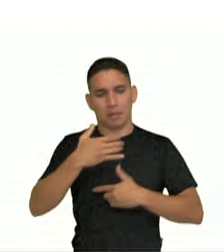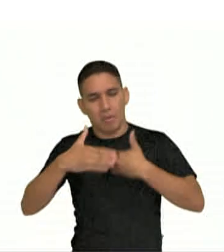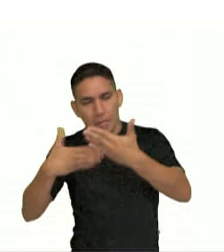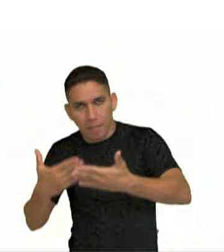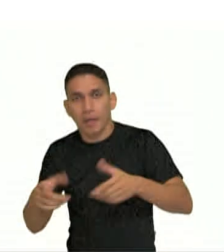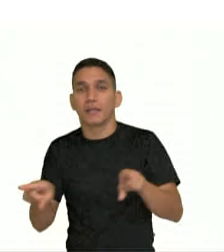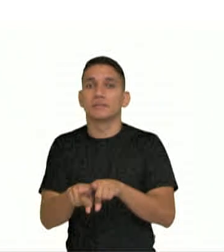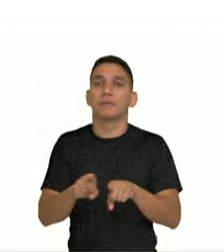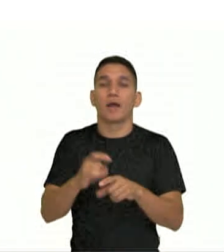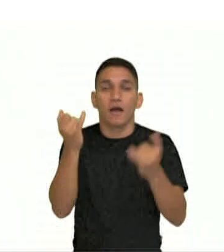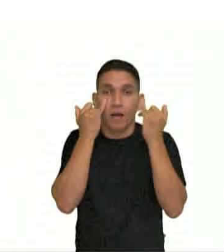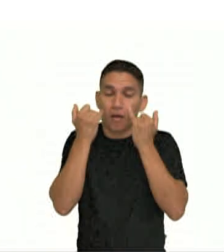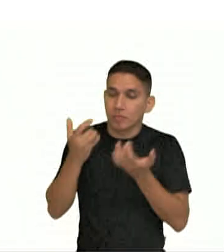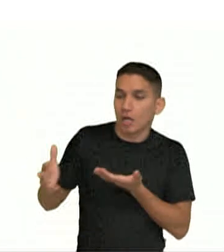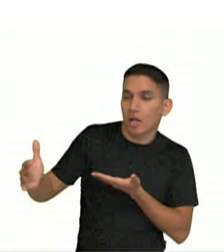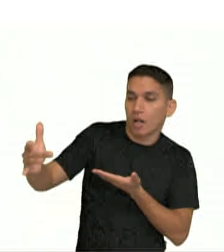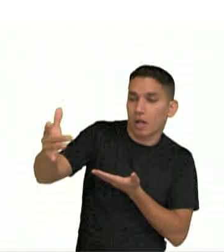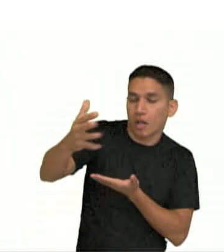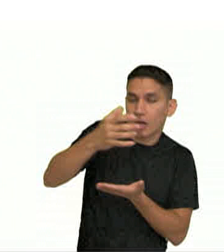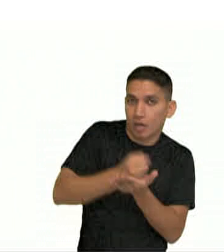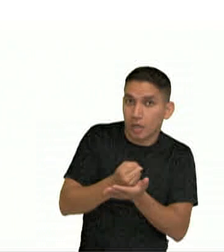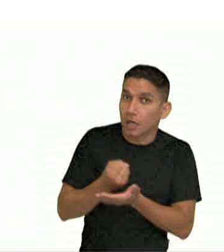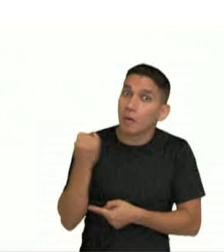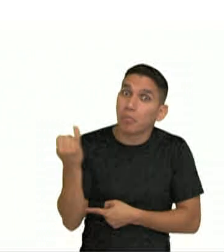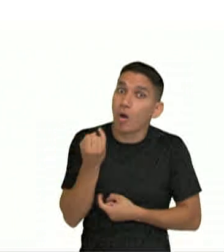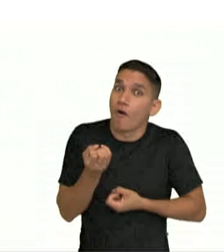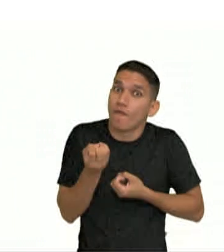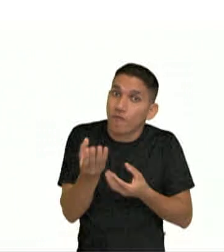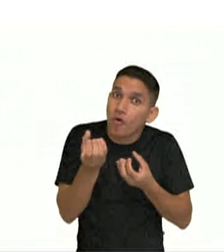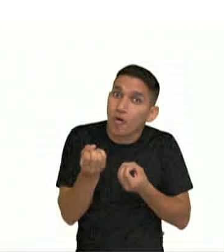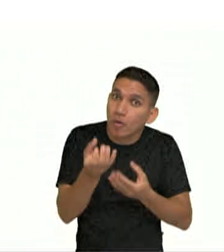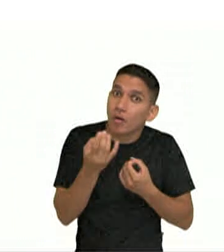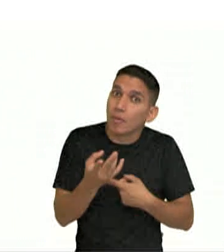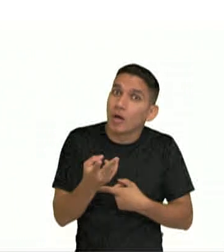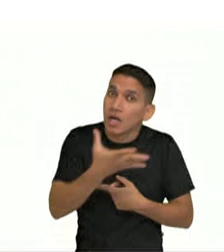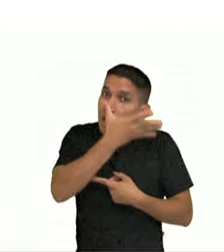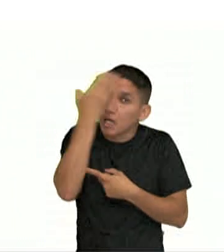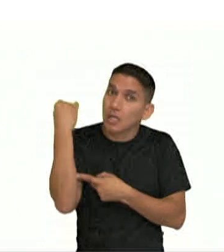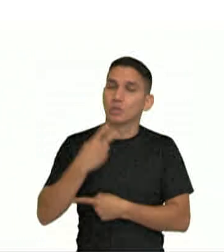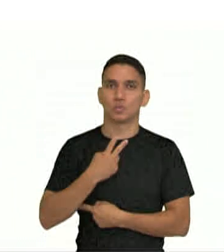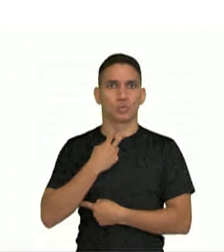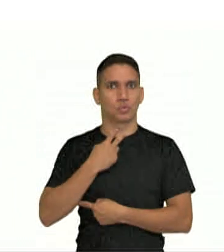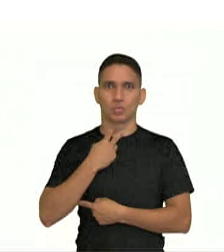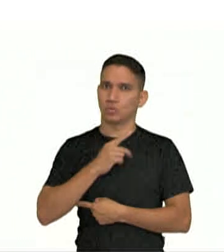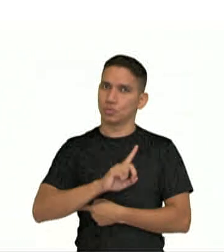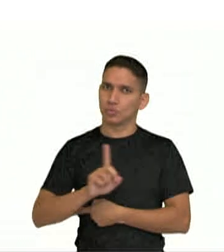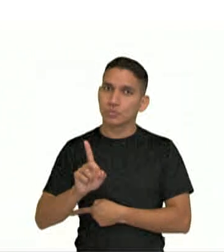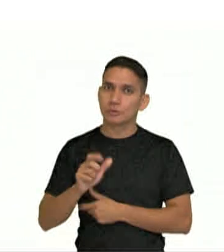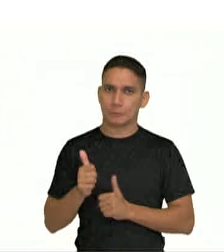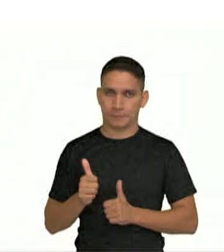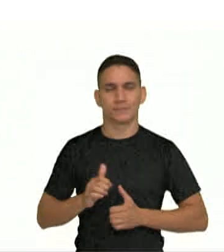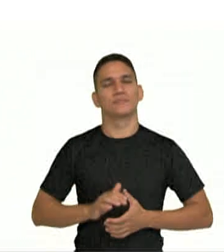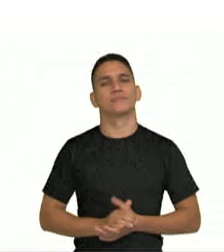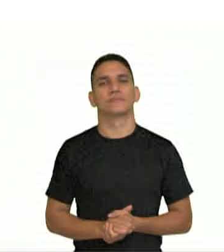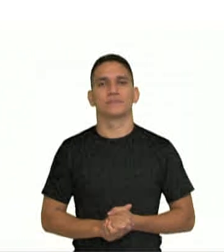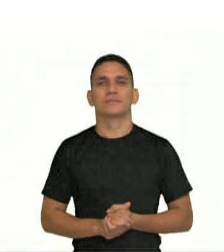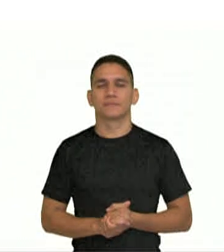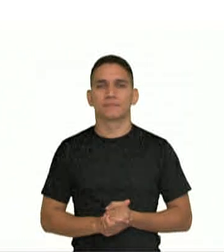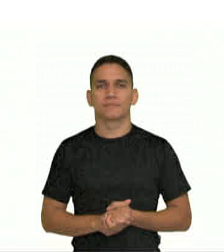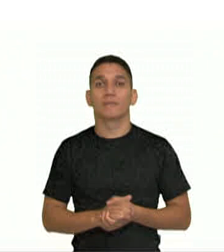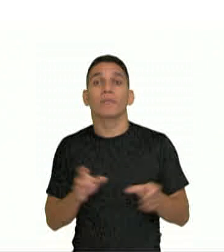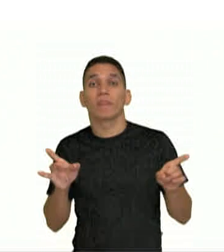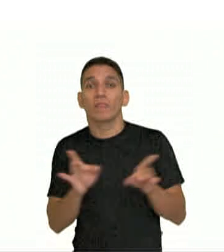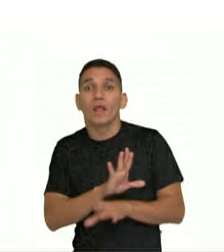dados estatísticos e importantes informações que não podem deixar de ser mencionadas.